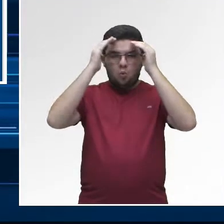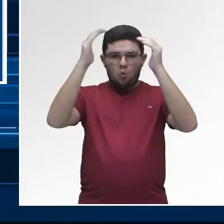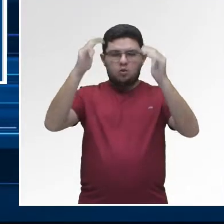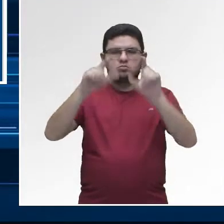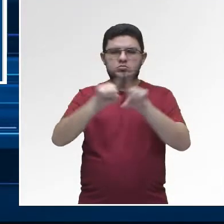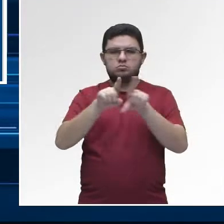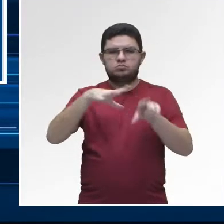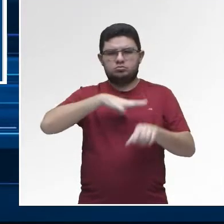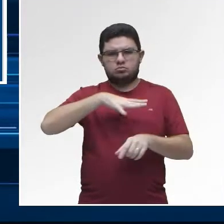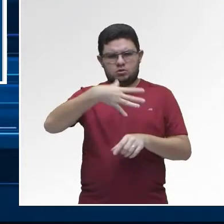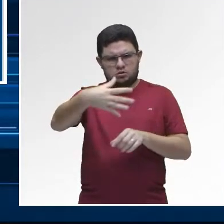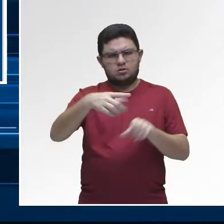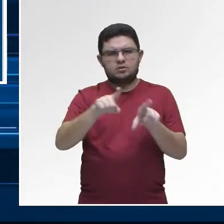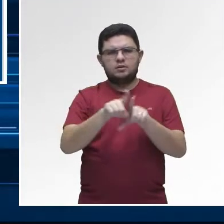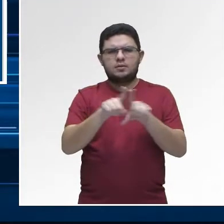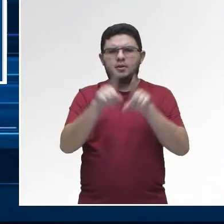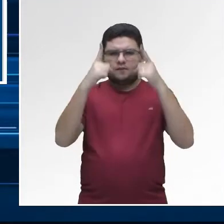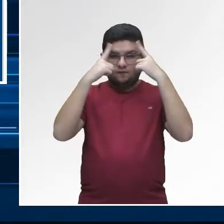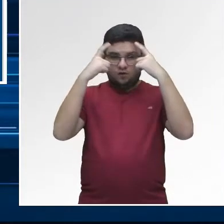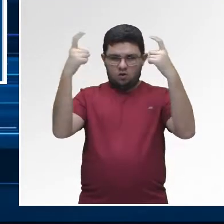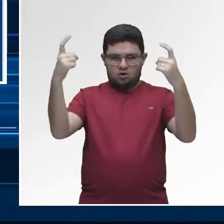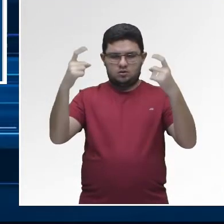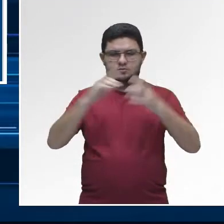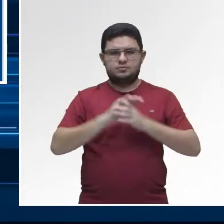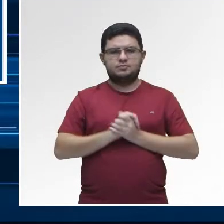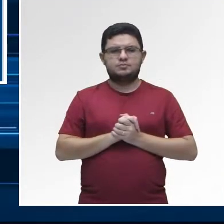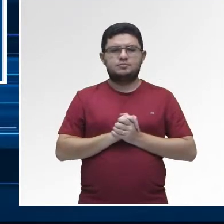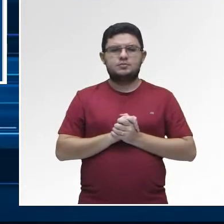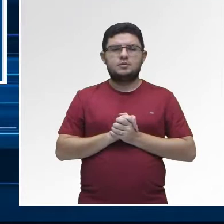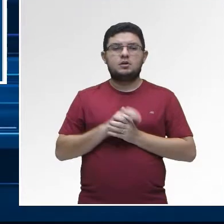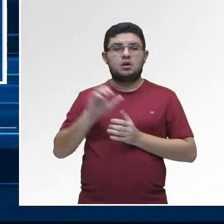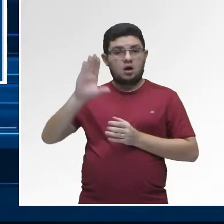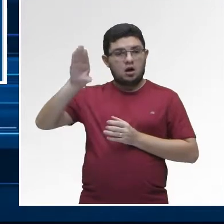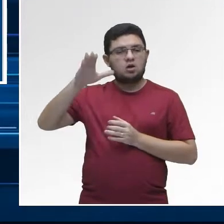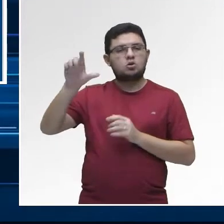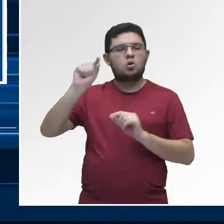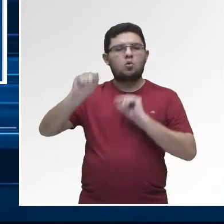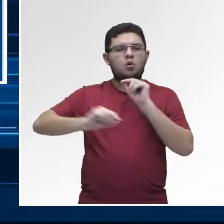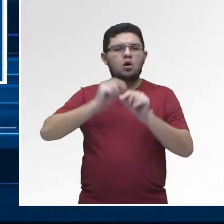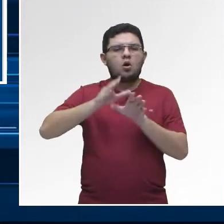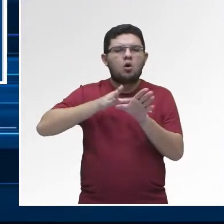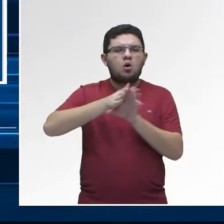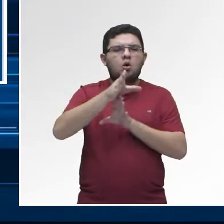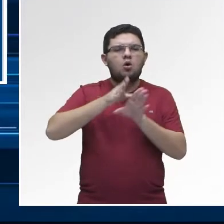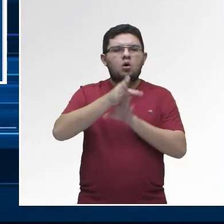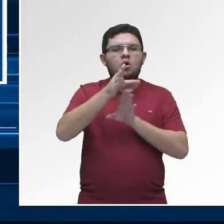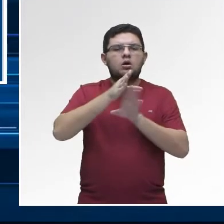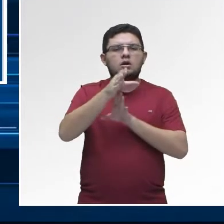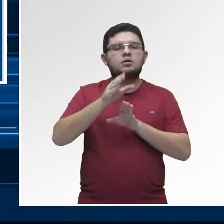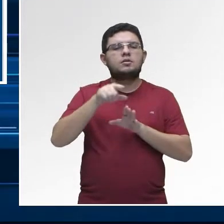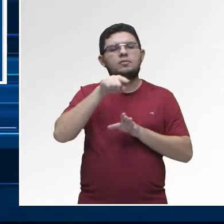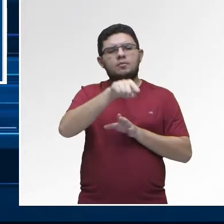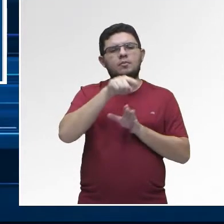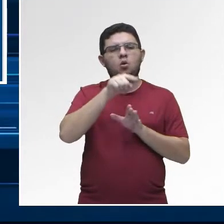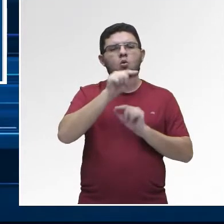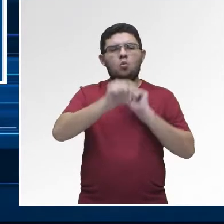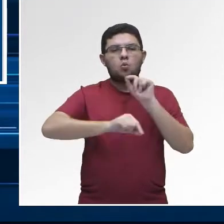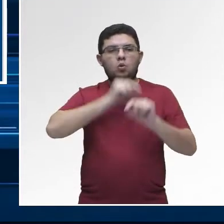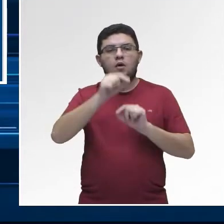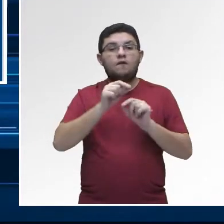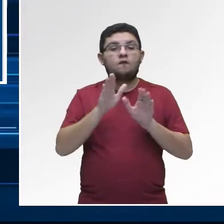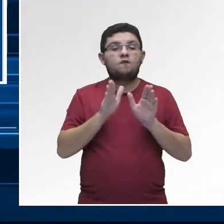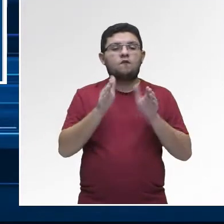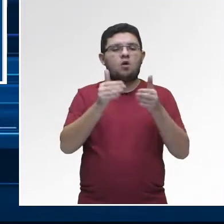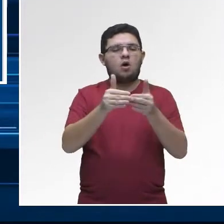virilidade, violência, levando a igreja a orientá-los para canalizar suas forças